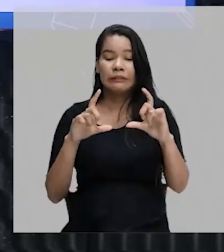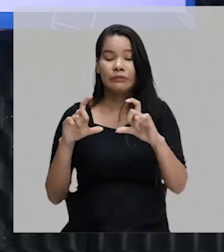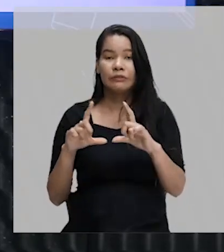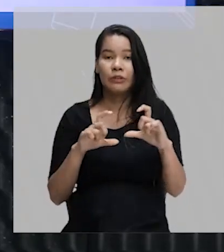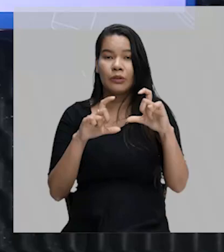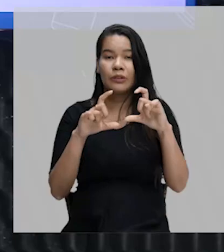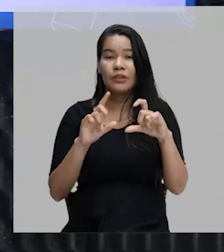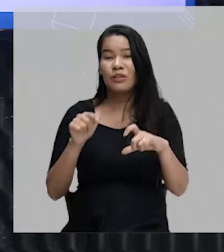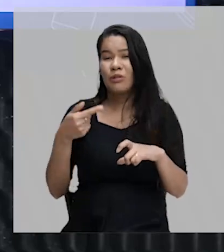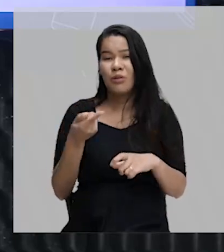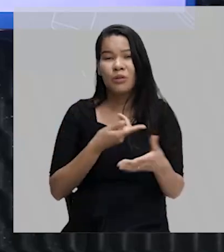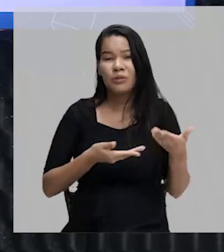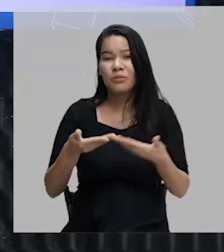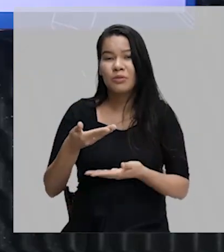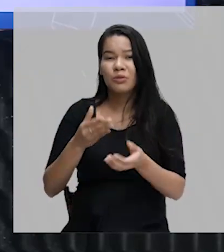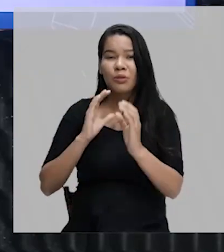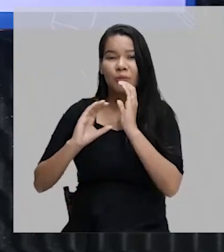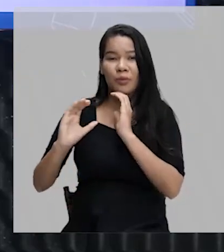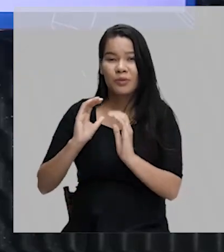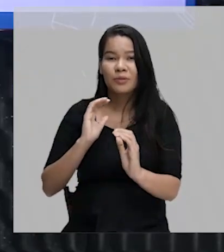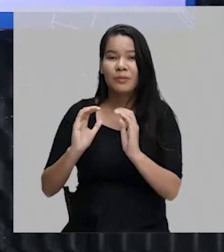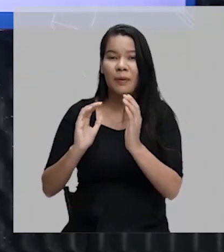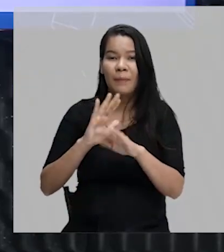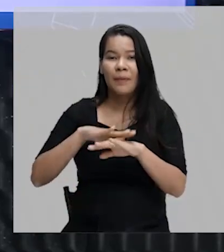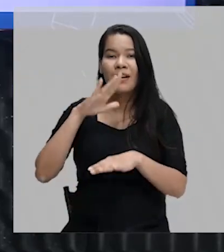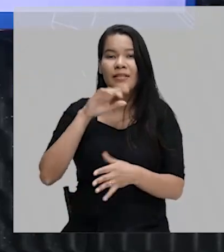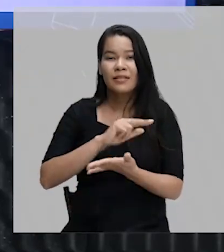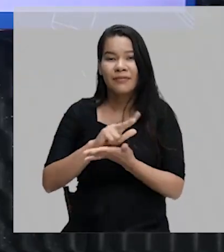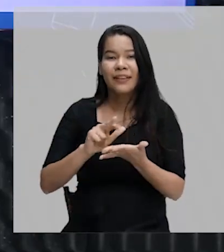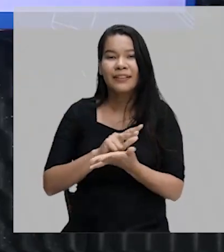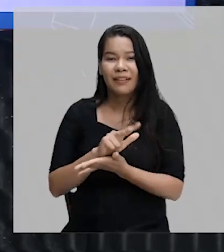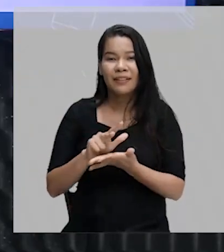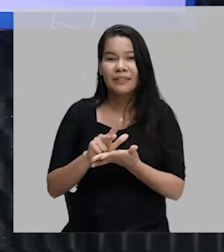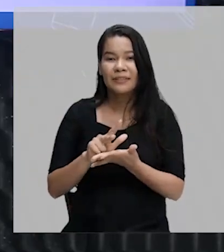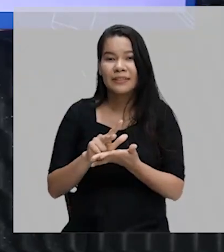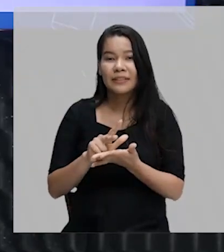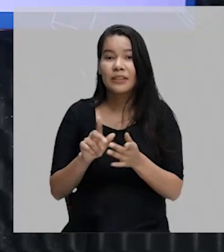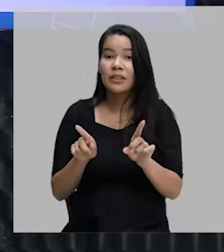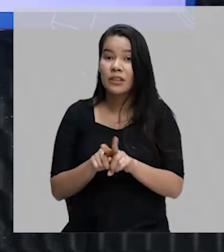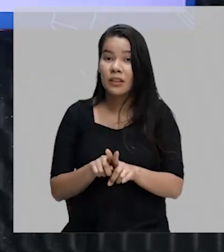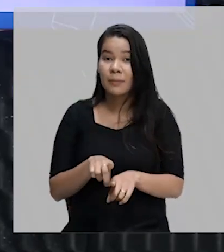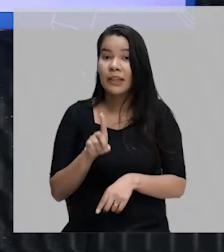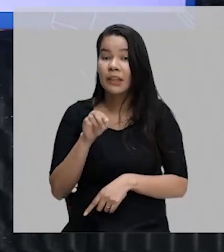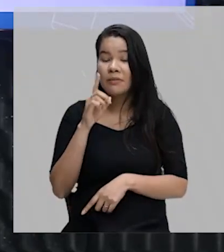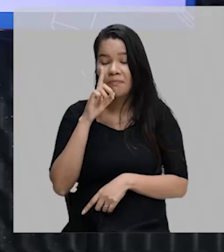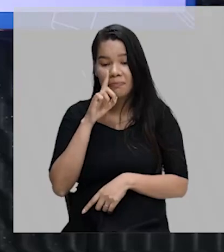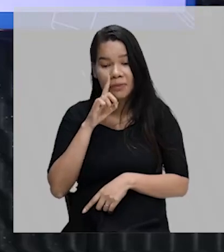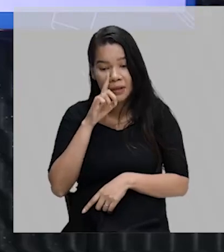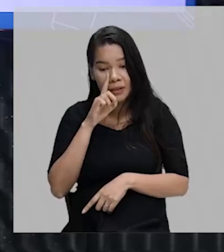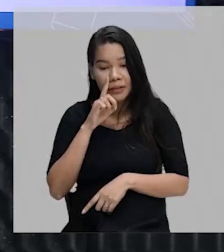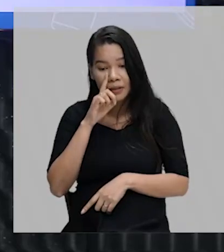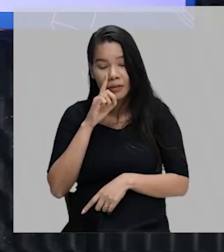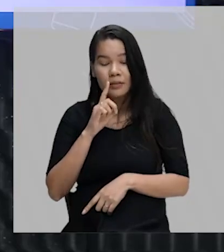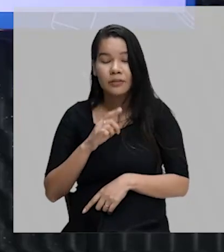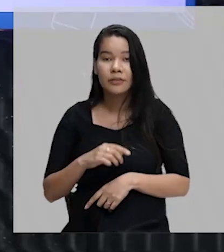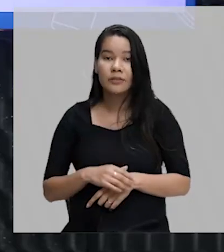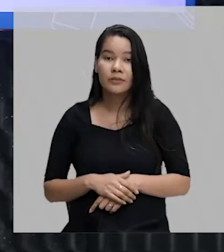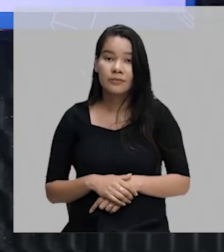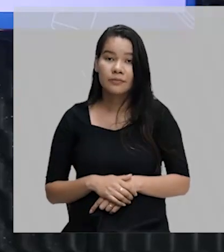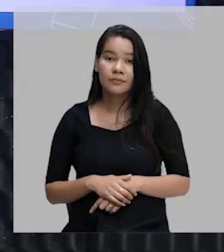de comunicação são formas de comunicação muito mais exaustivas. E perigosas, né? Periglosas